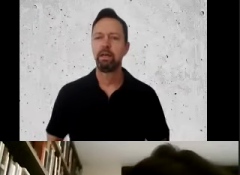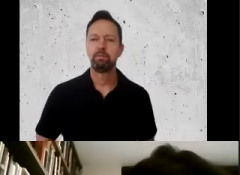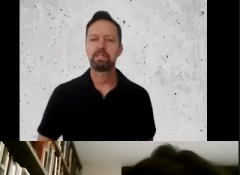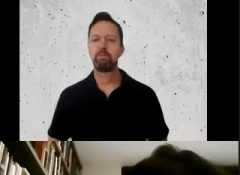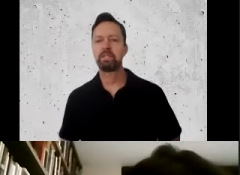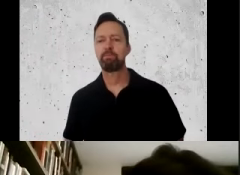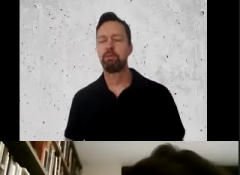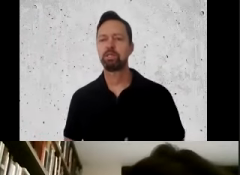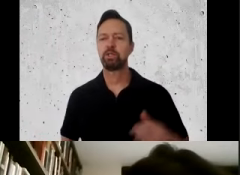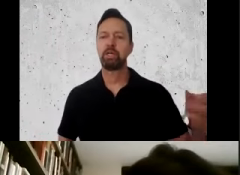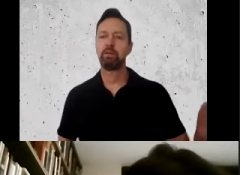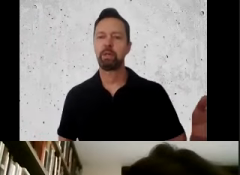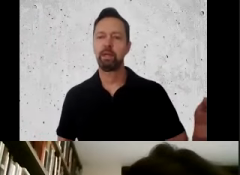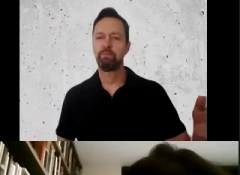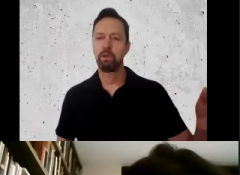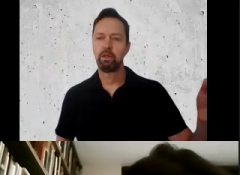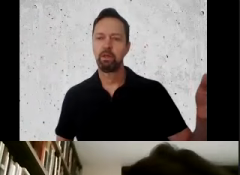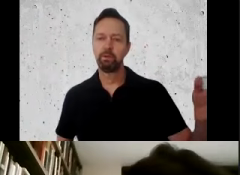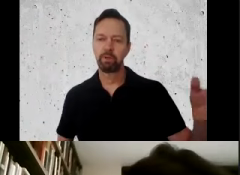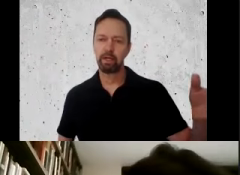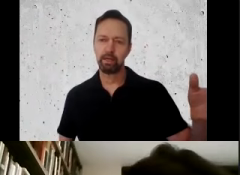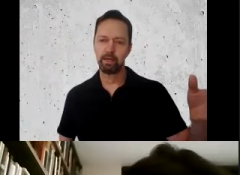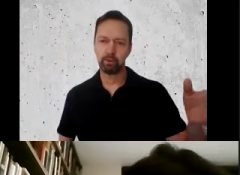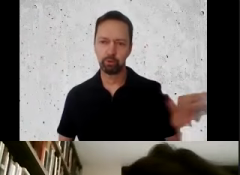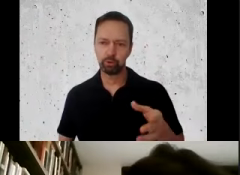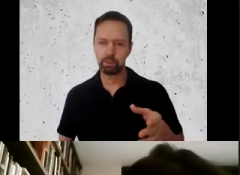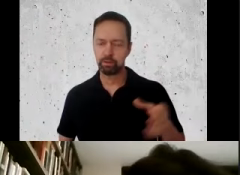a bala, mas você sempre faz a premissa de que